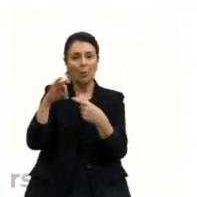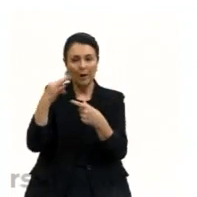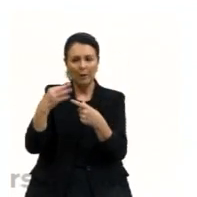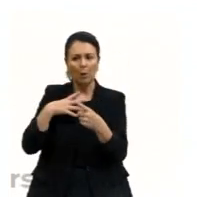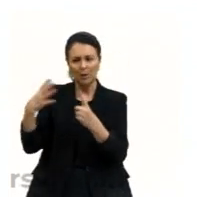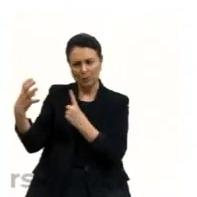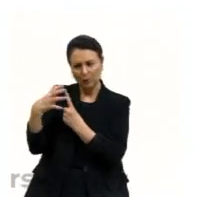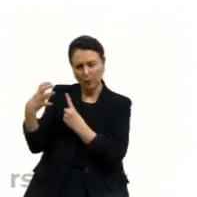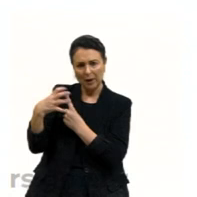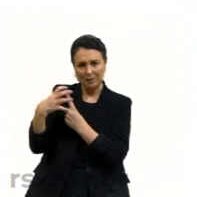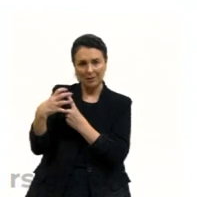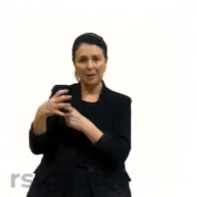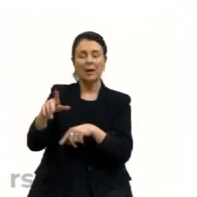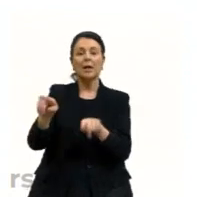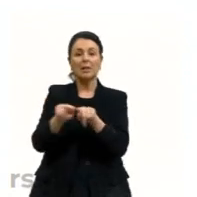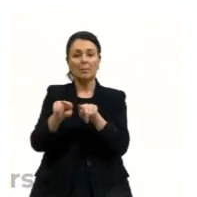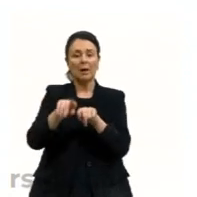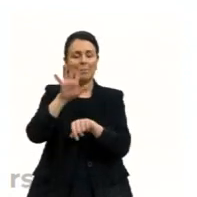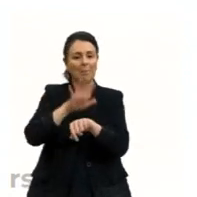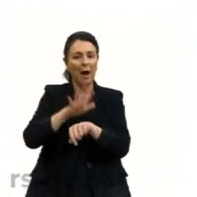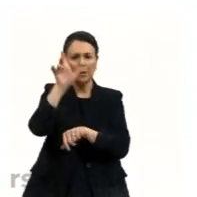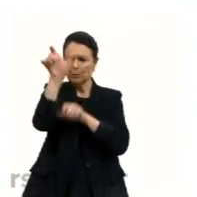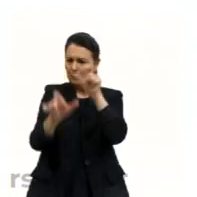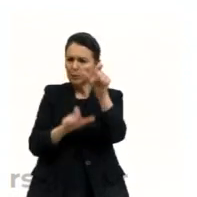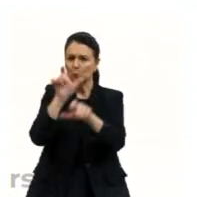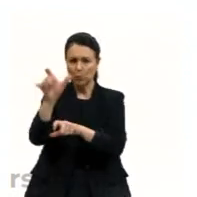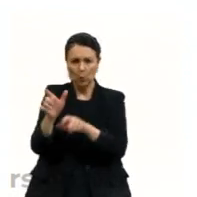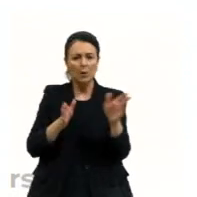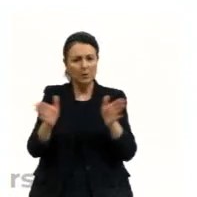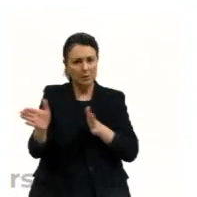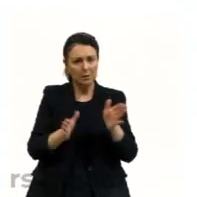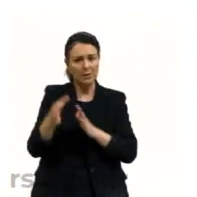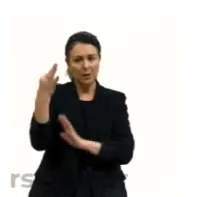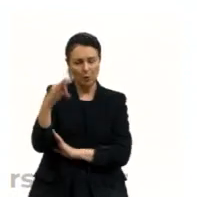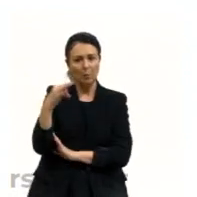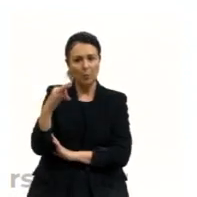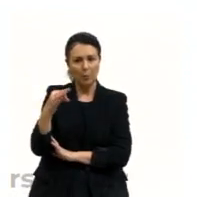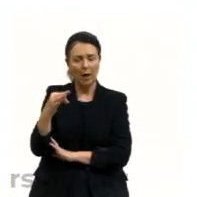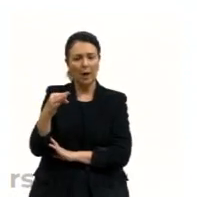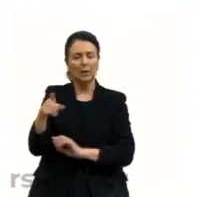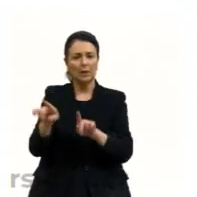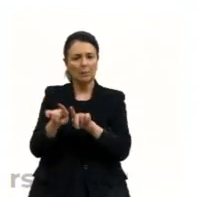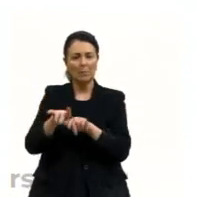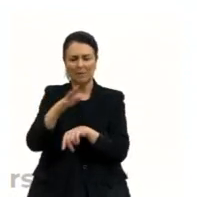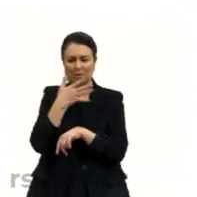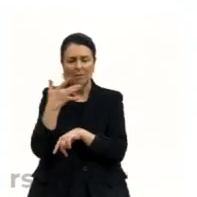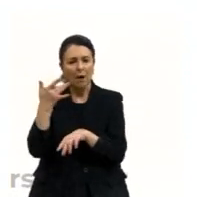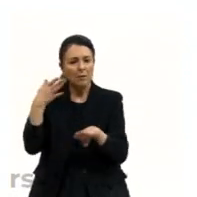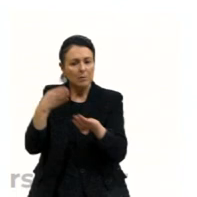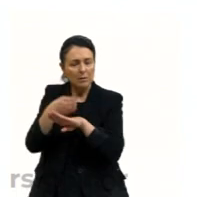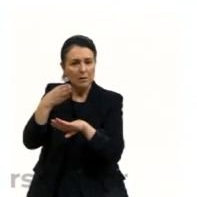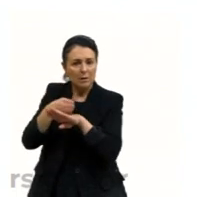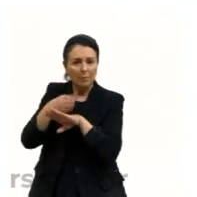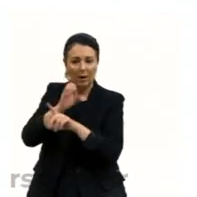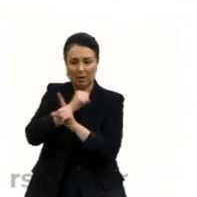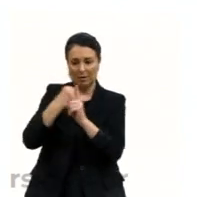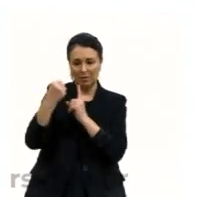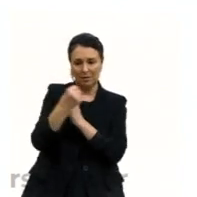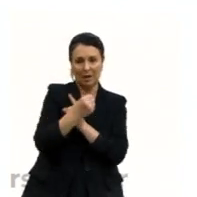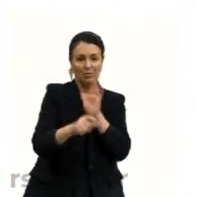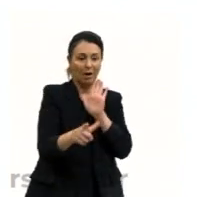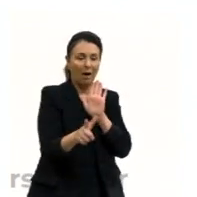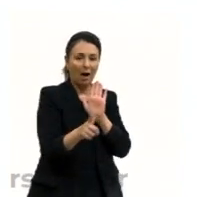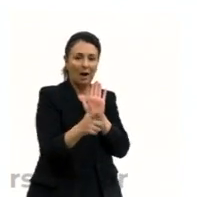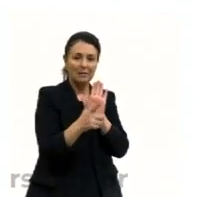nas pessoas mais pessoas têm acesso a moeda e Isso facilita mais pessoas a participarem da sociedade as leis escritas